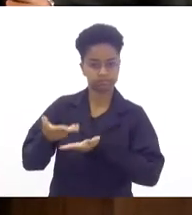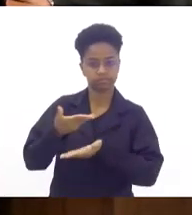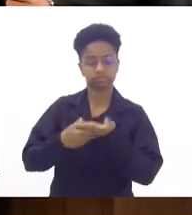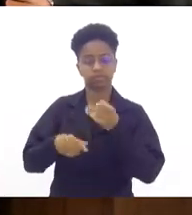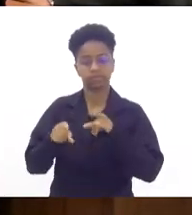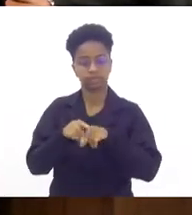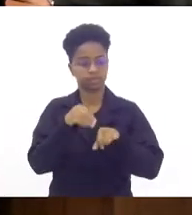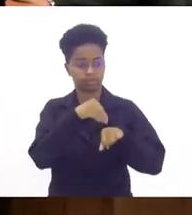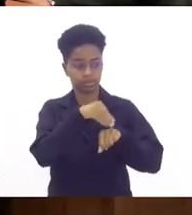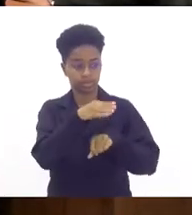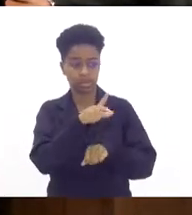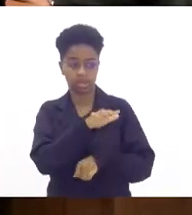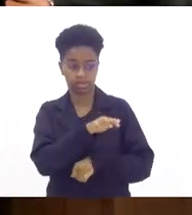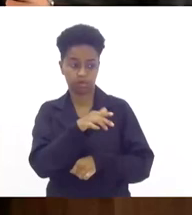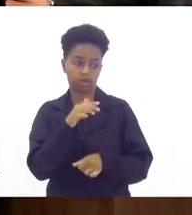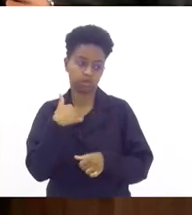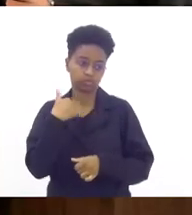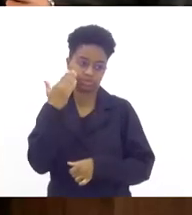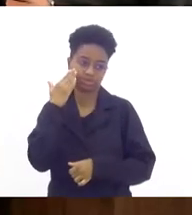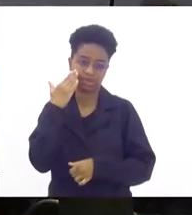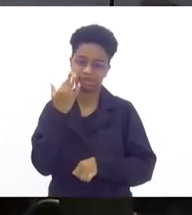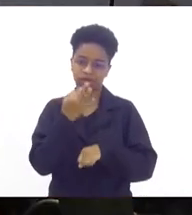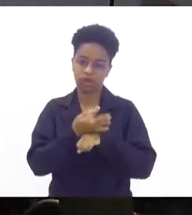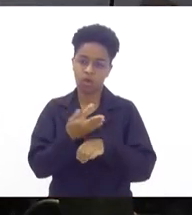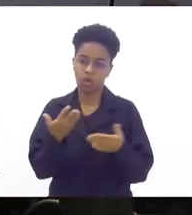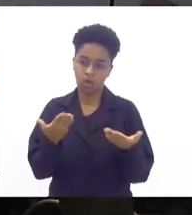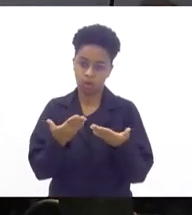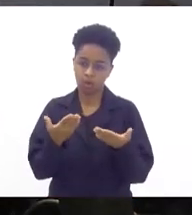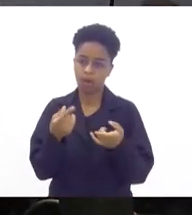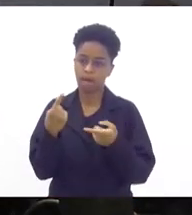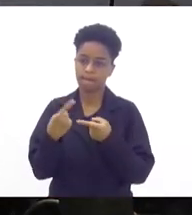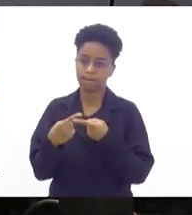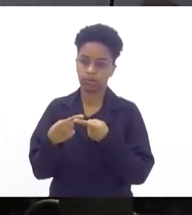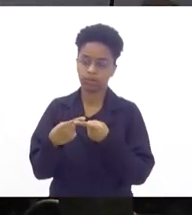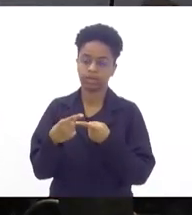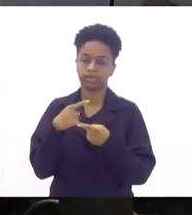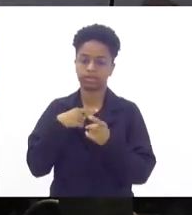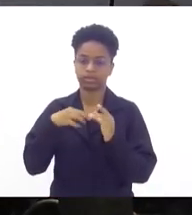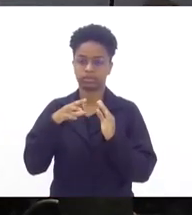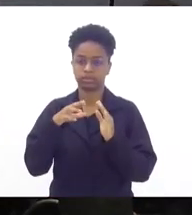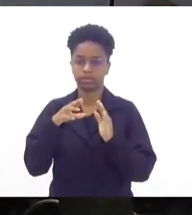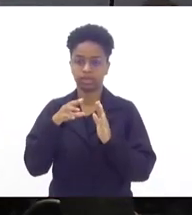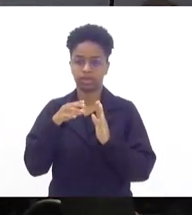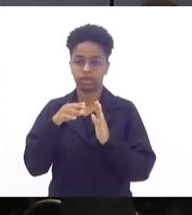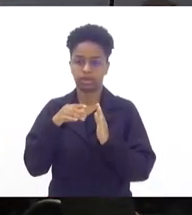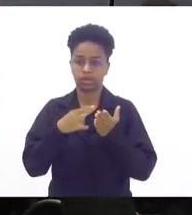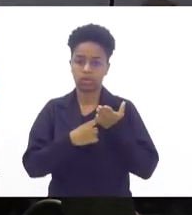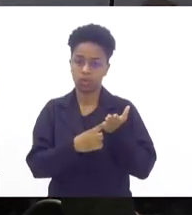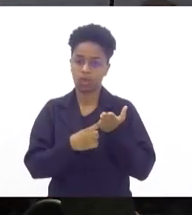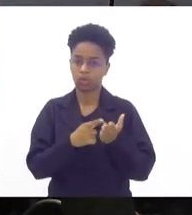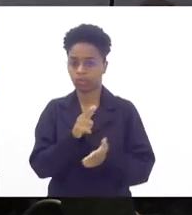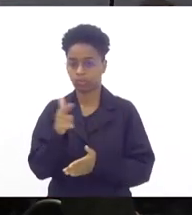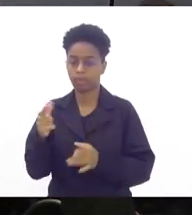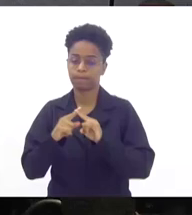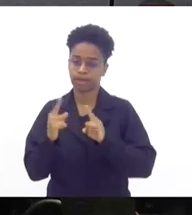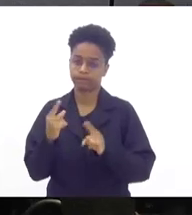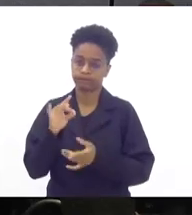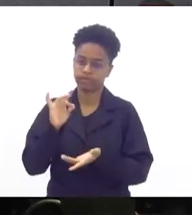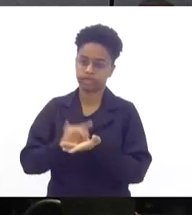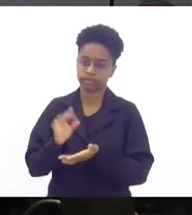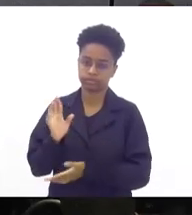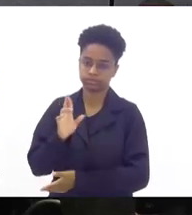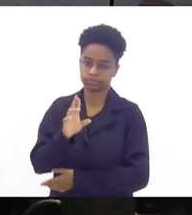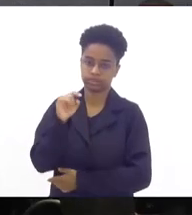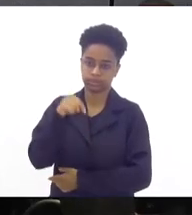seu irmão que eu sei que não compareceu aqui hoje pela sua agenda mas é um legítimo representante do Rio de